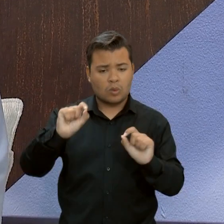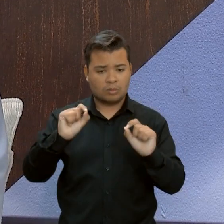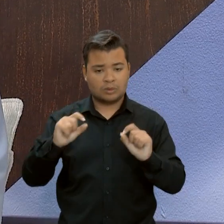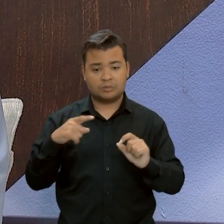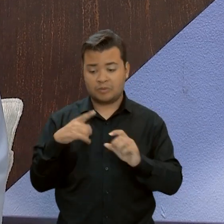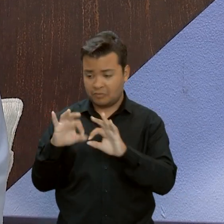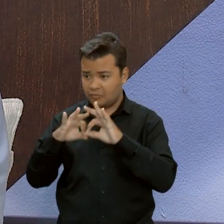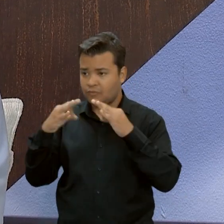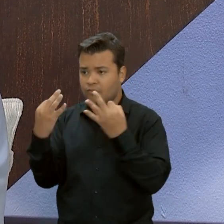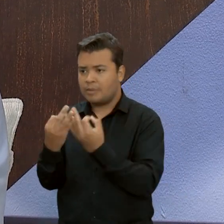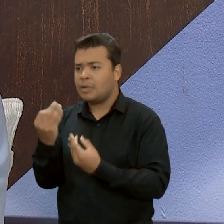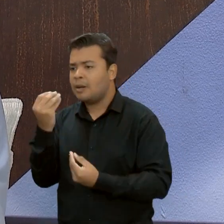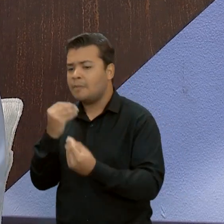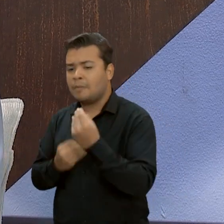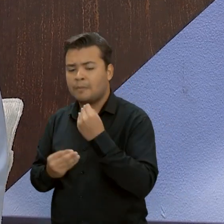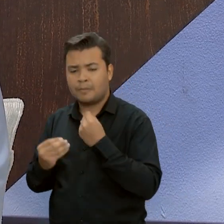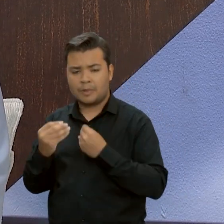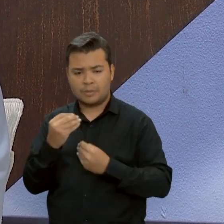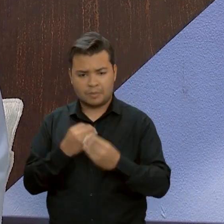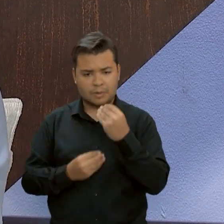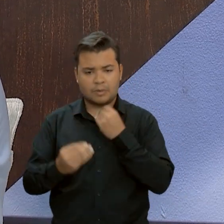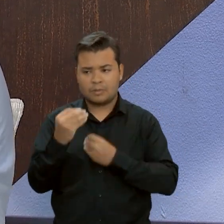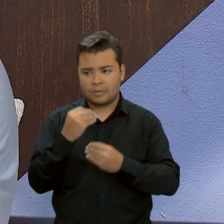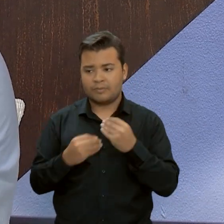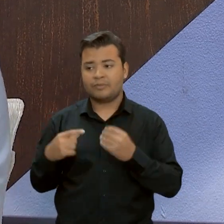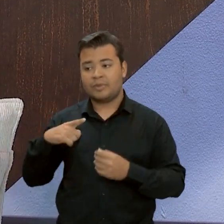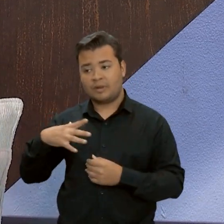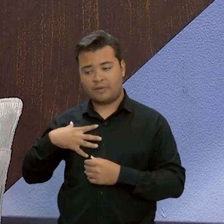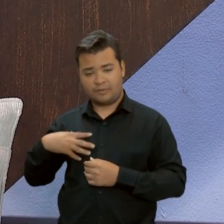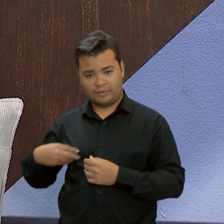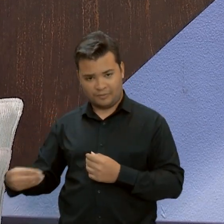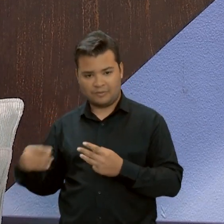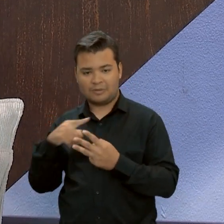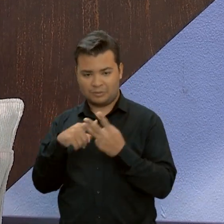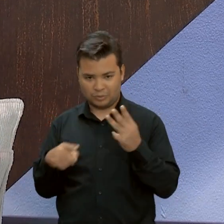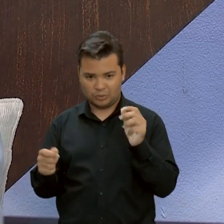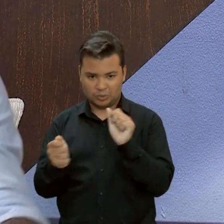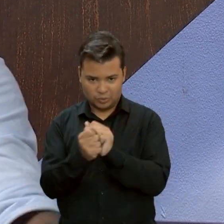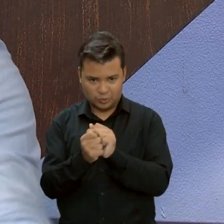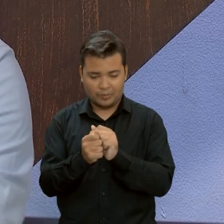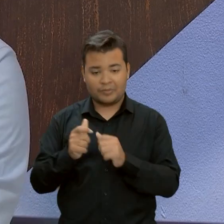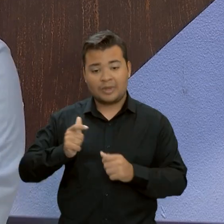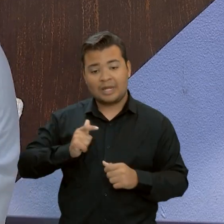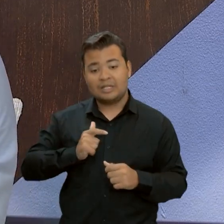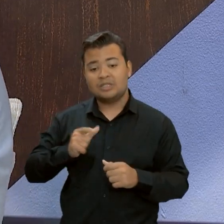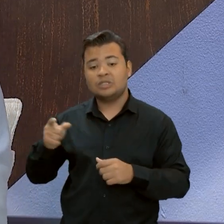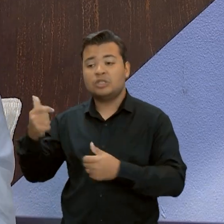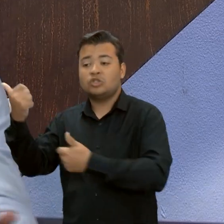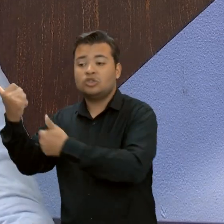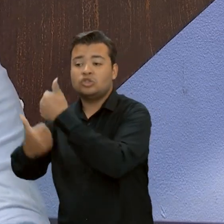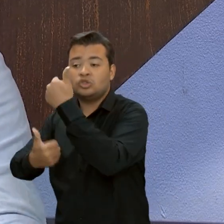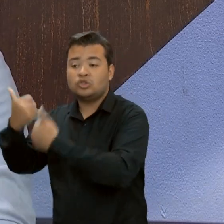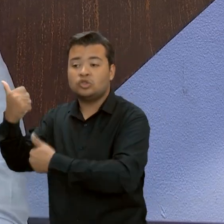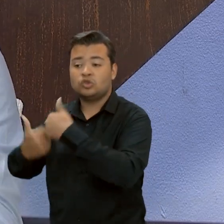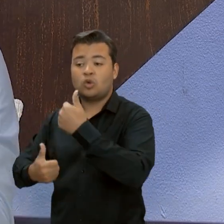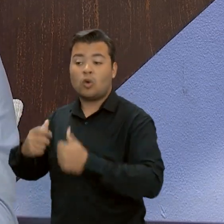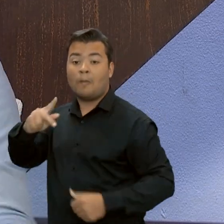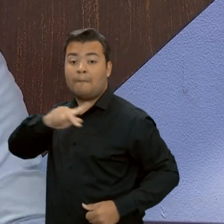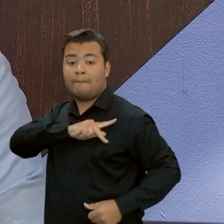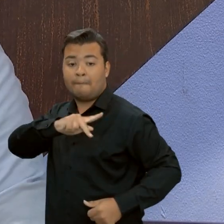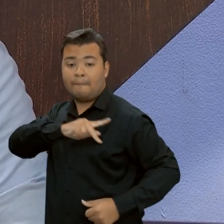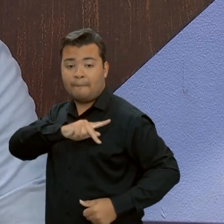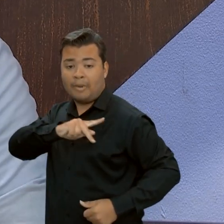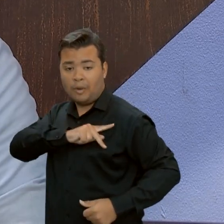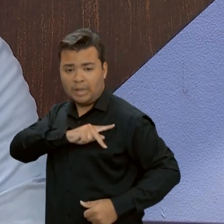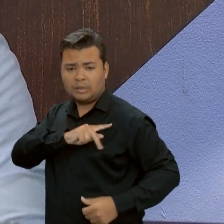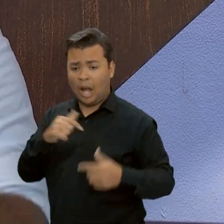Helena. E aí nós tava jantando, aí o Arthur já foi pegando o prato dele, indo para assistir o jogo do Palmeiras. Eu falei, não, peraí, eu também